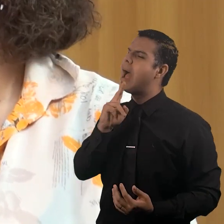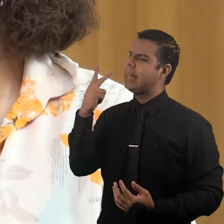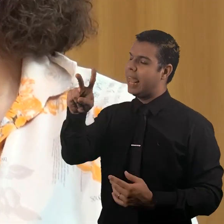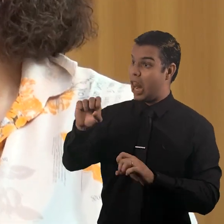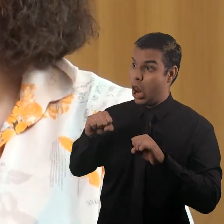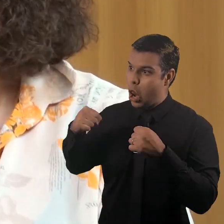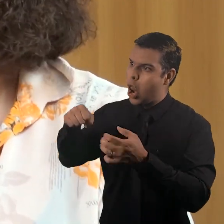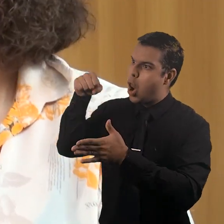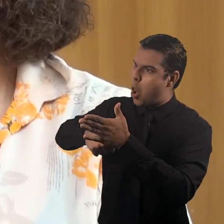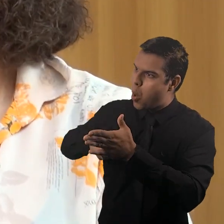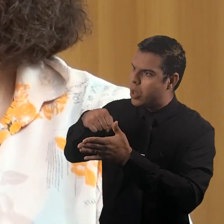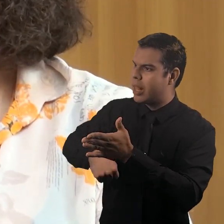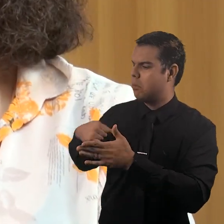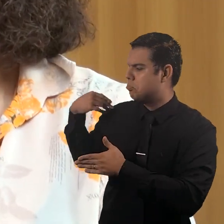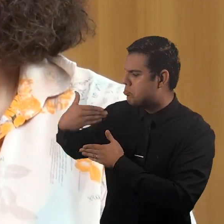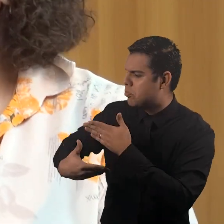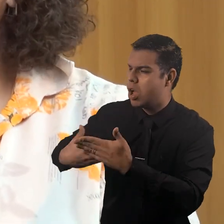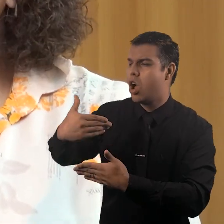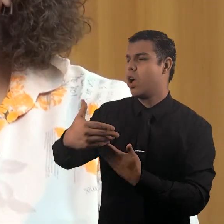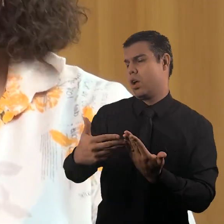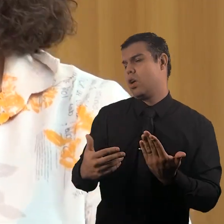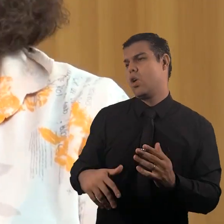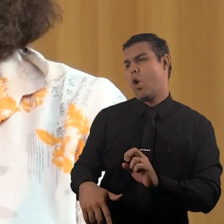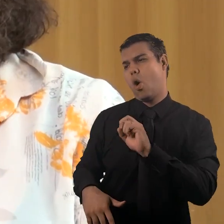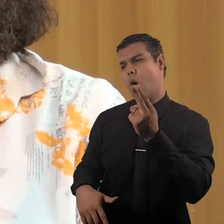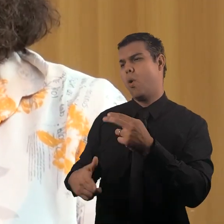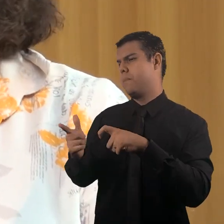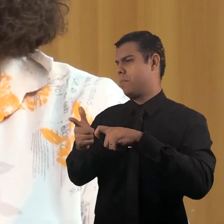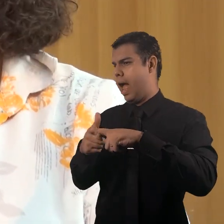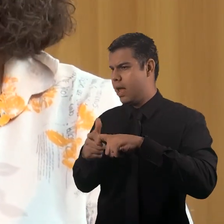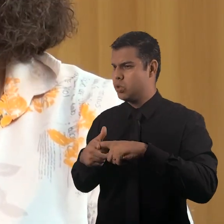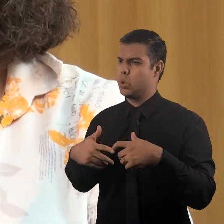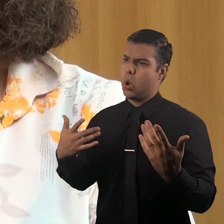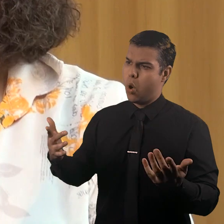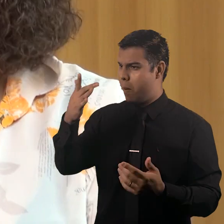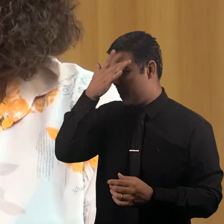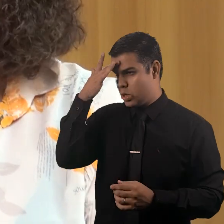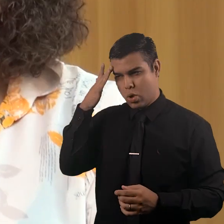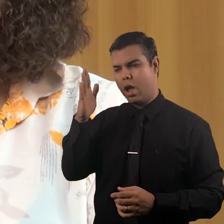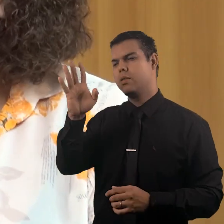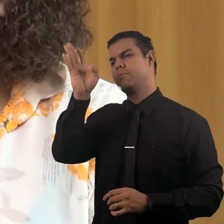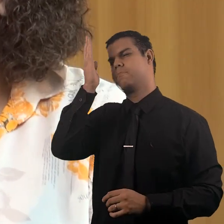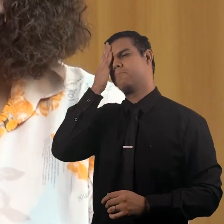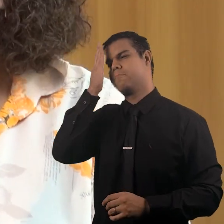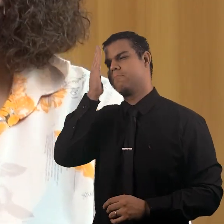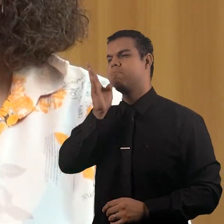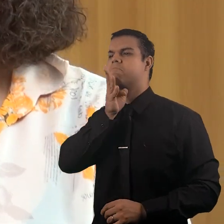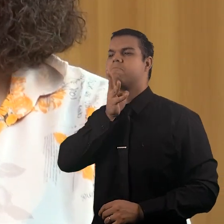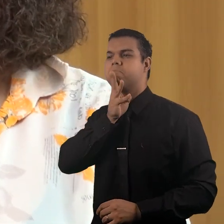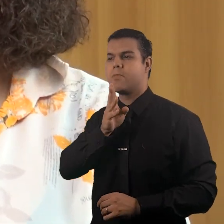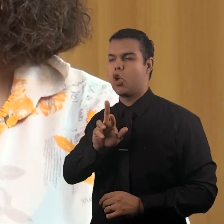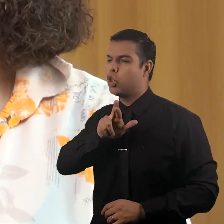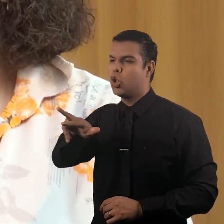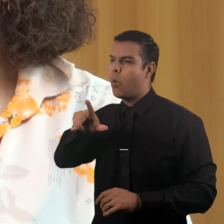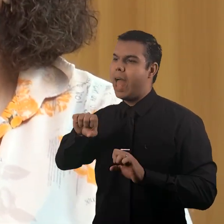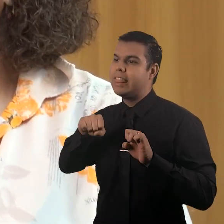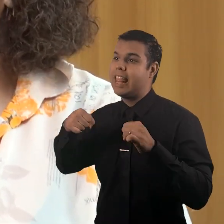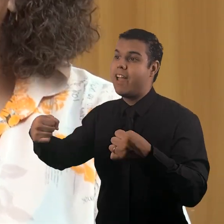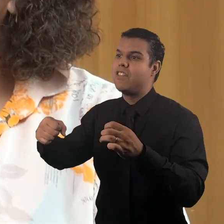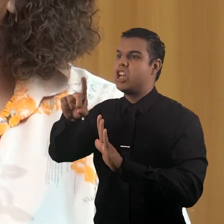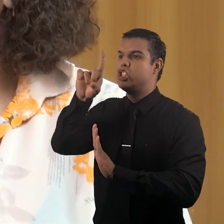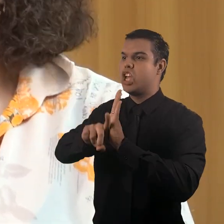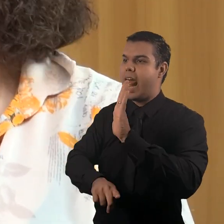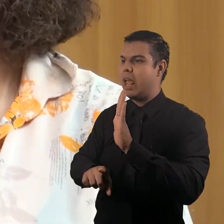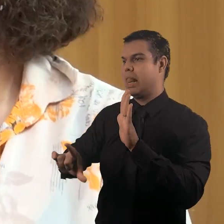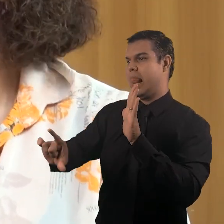luta e a jornada do paciente, até os próprios médicos e pessoas que sabem dessa jornada. Não é a defesa do direito